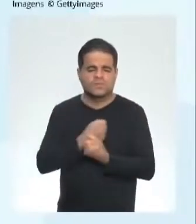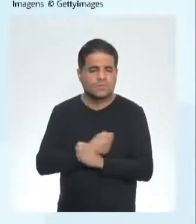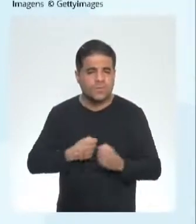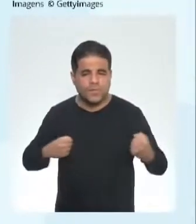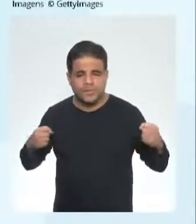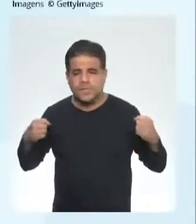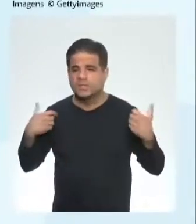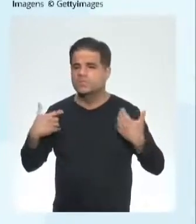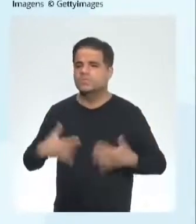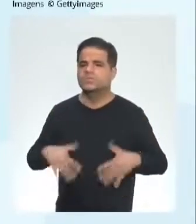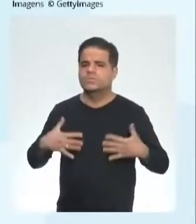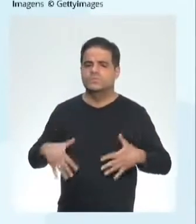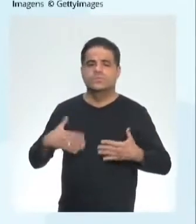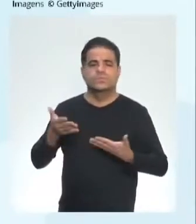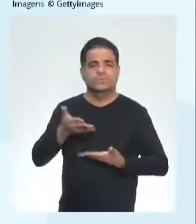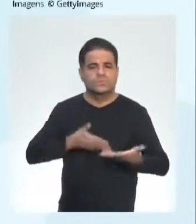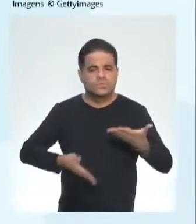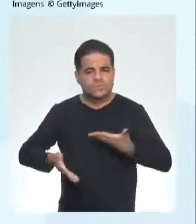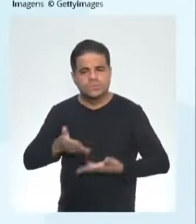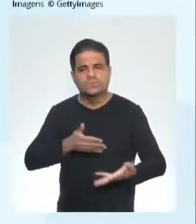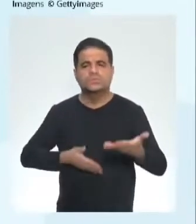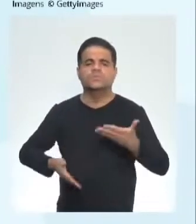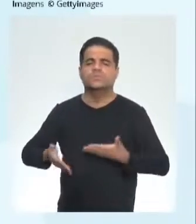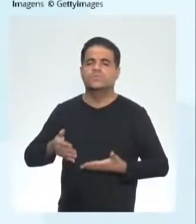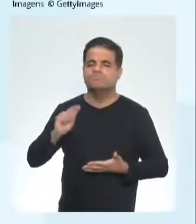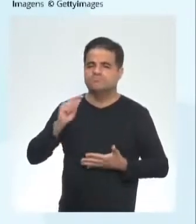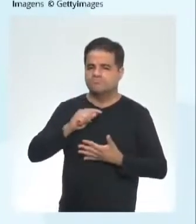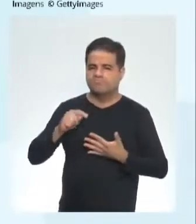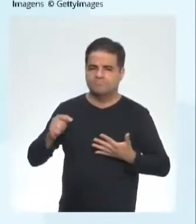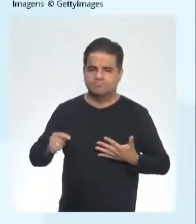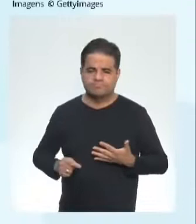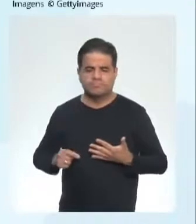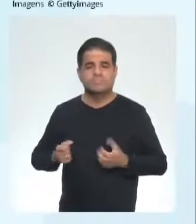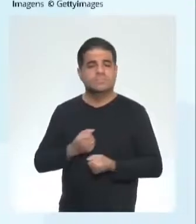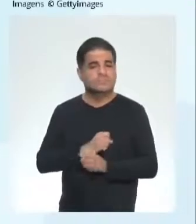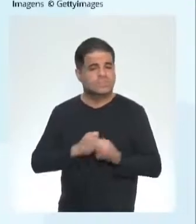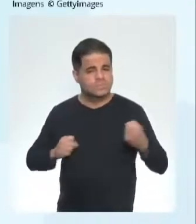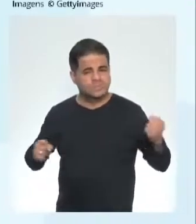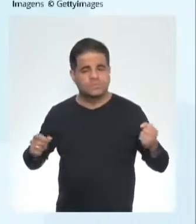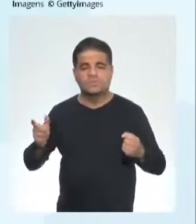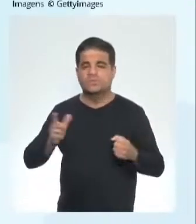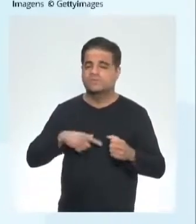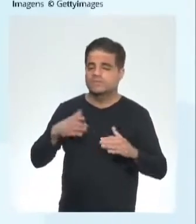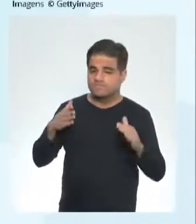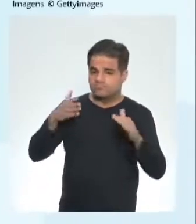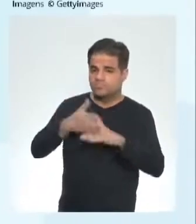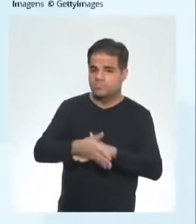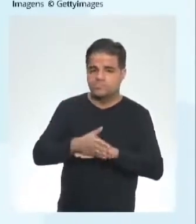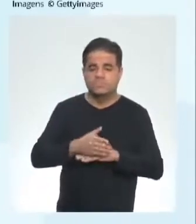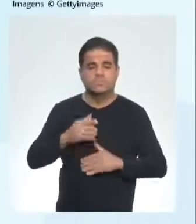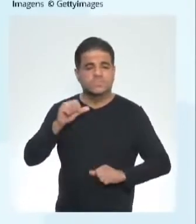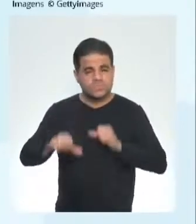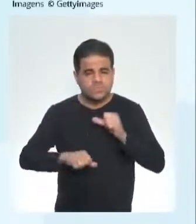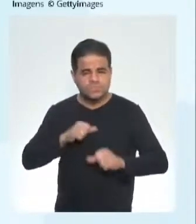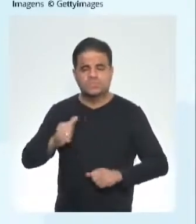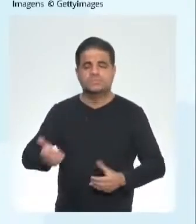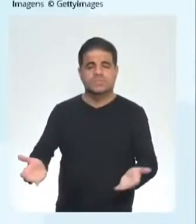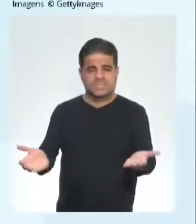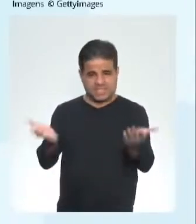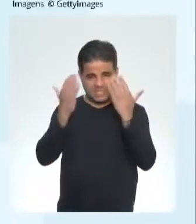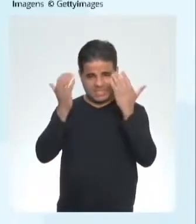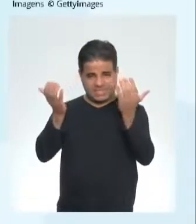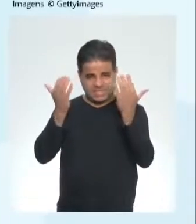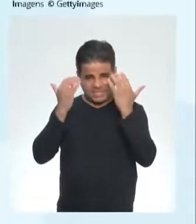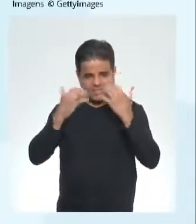estresse que muitos, né, relacionaram, nessa questão estressante, você tem até a atuação hormonal nessa questão do